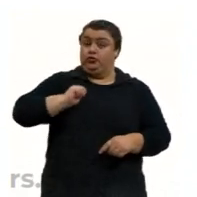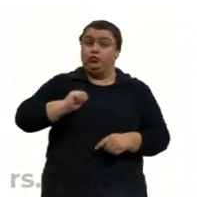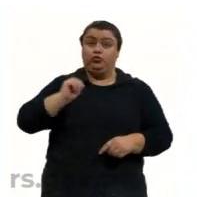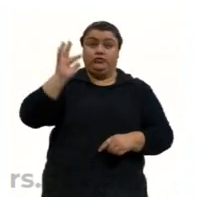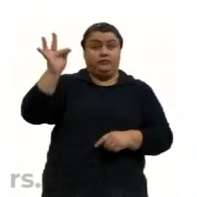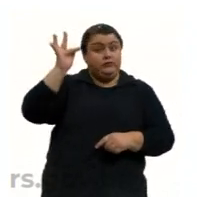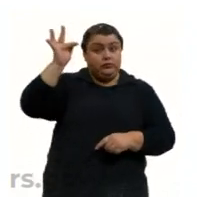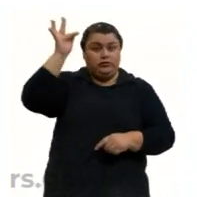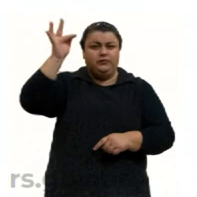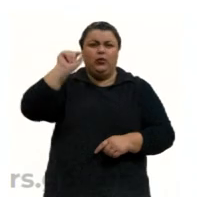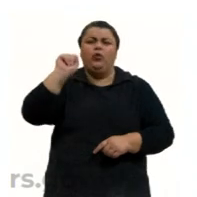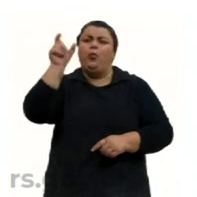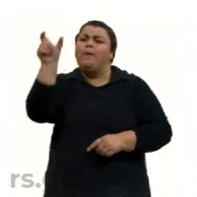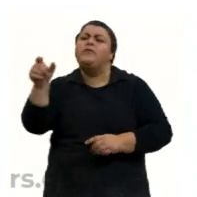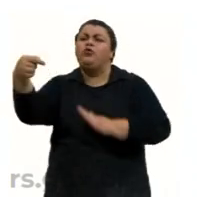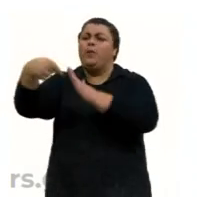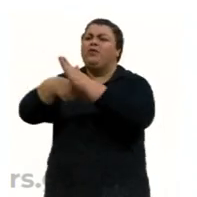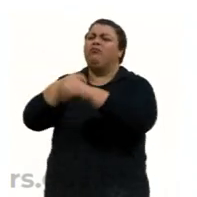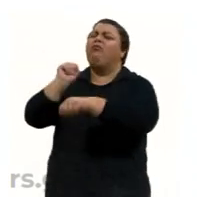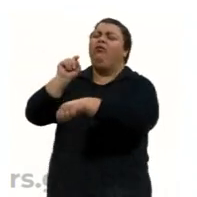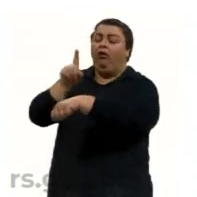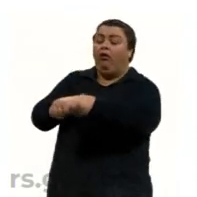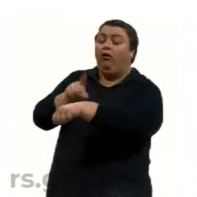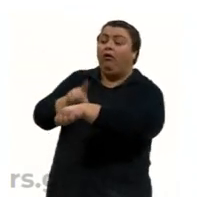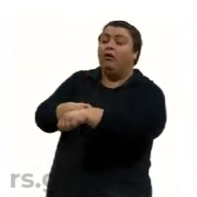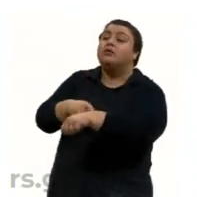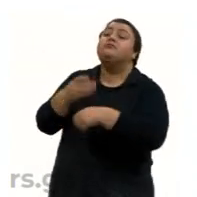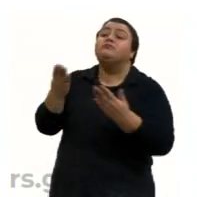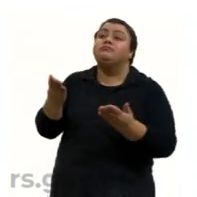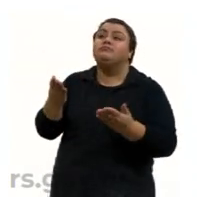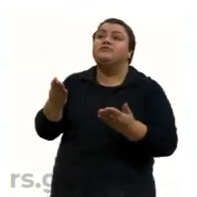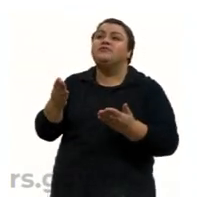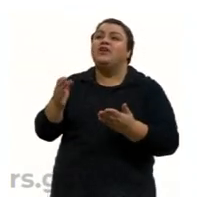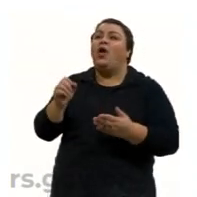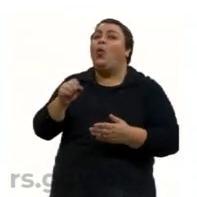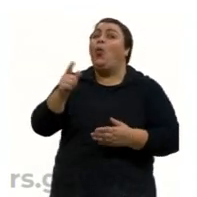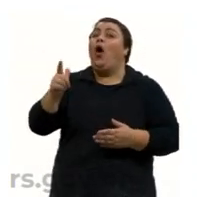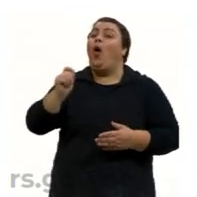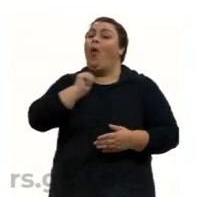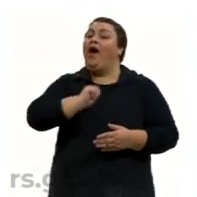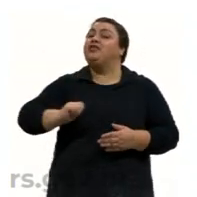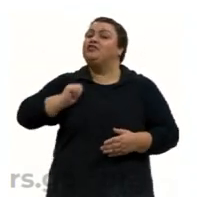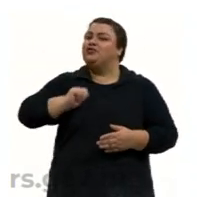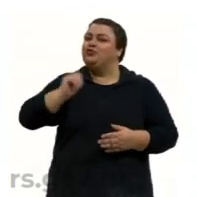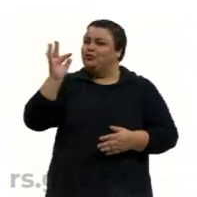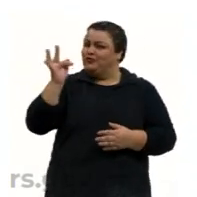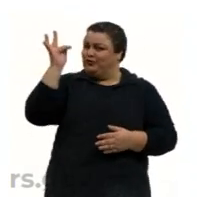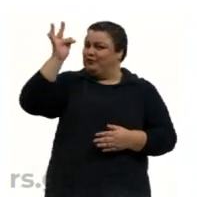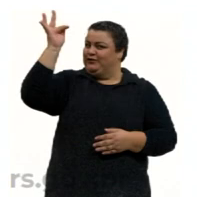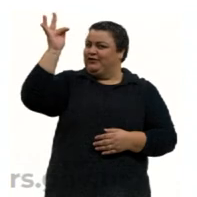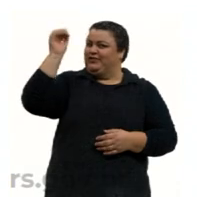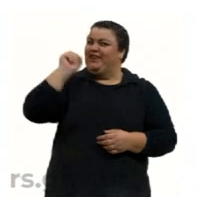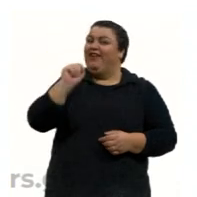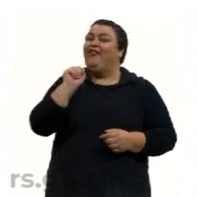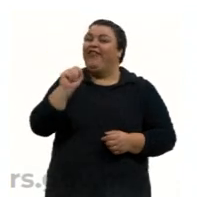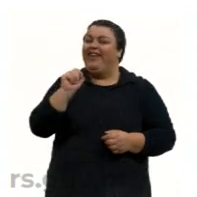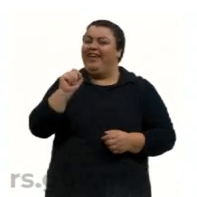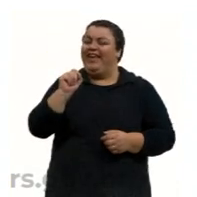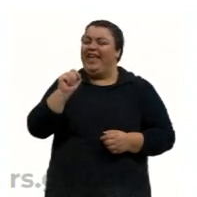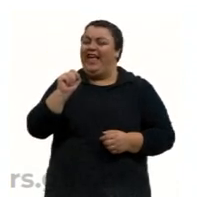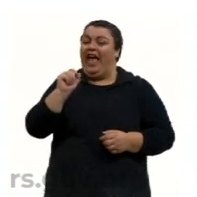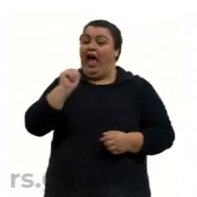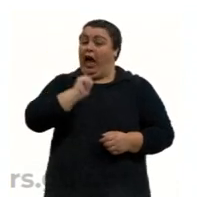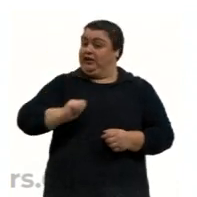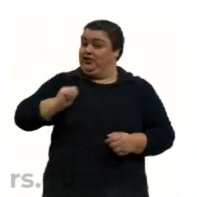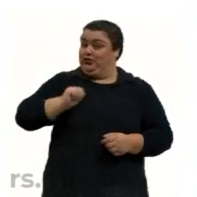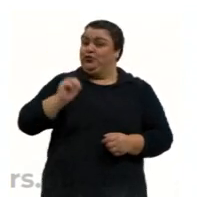quando alguém me pergunta que horas são como seria a atitude filosófica uma atitude filosófica é tentar saber o que